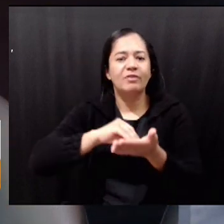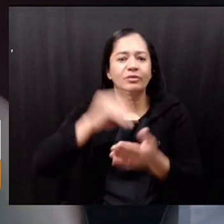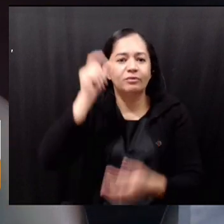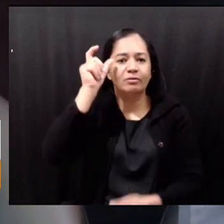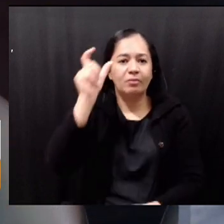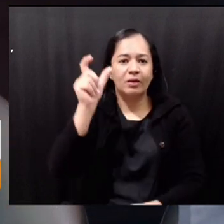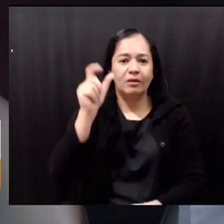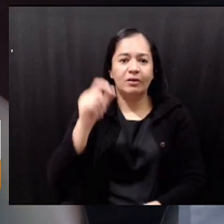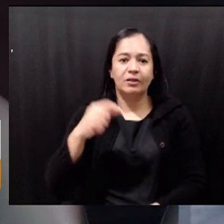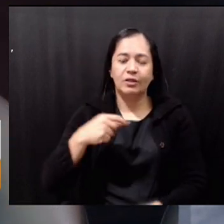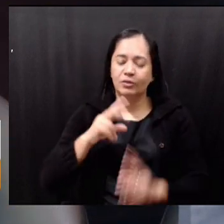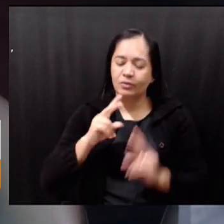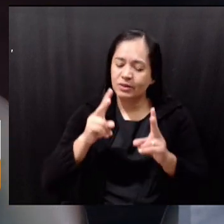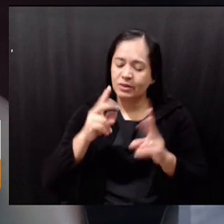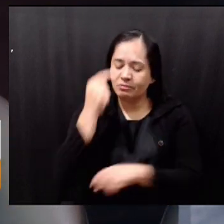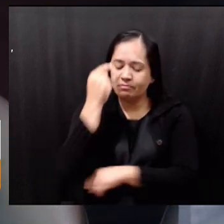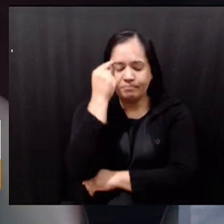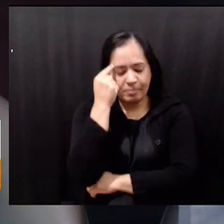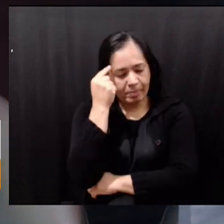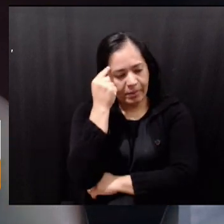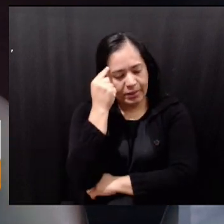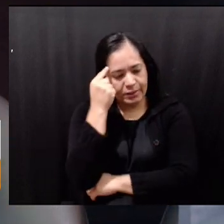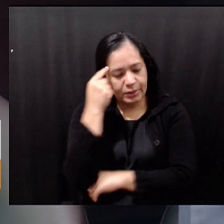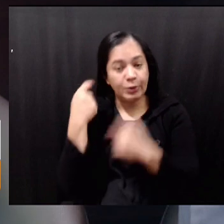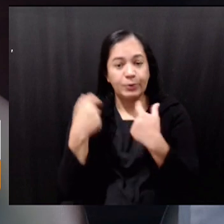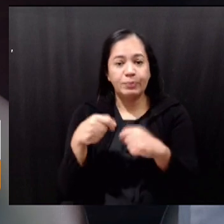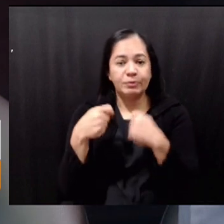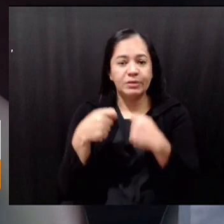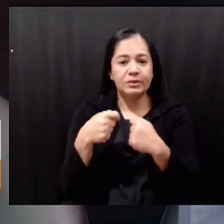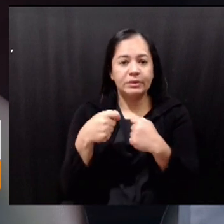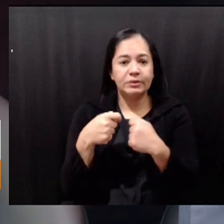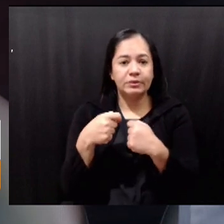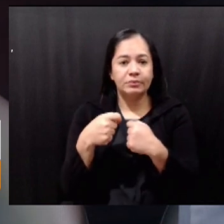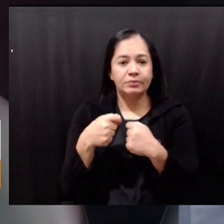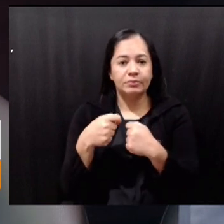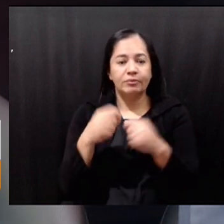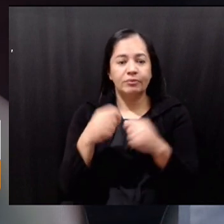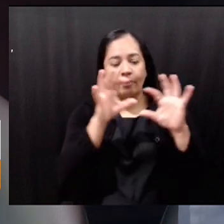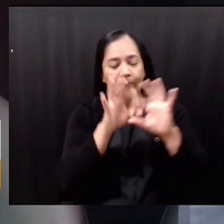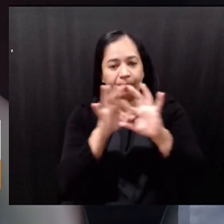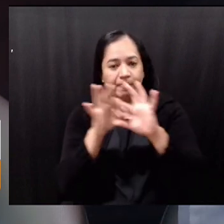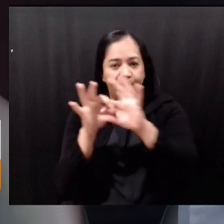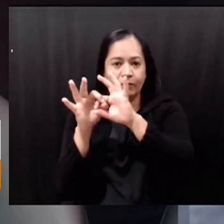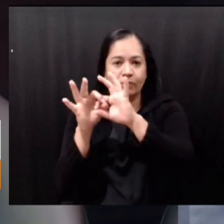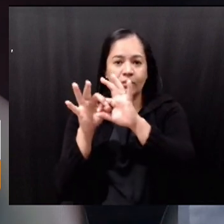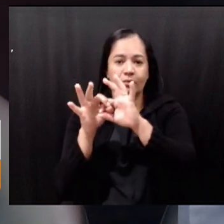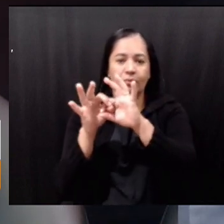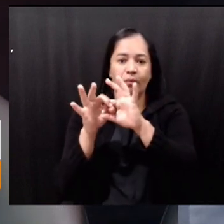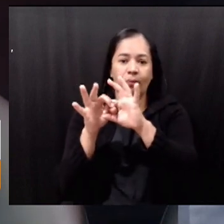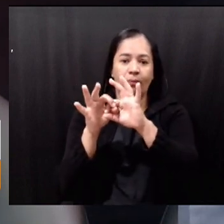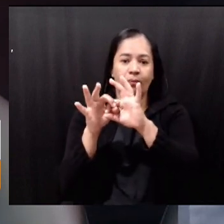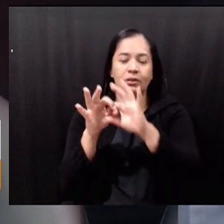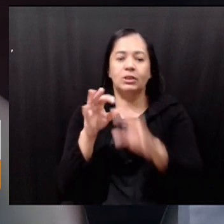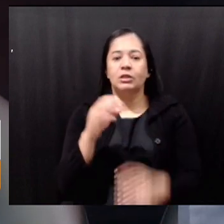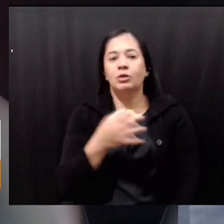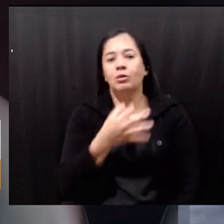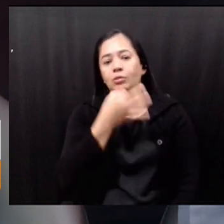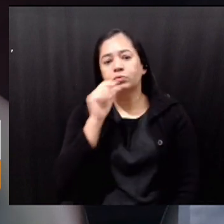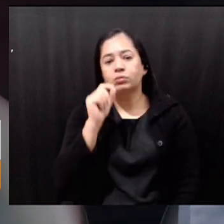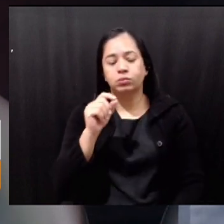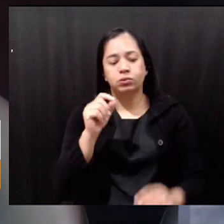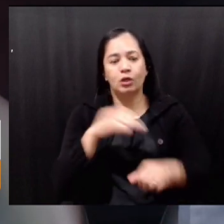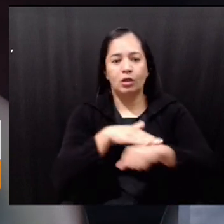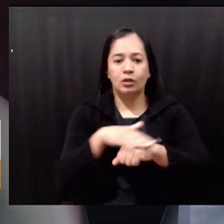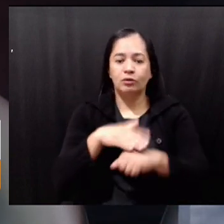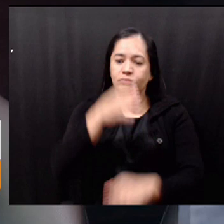raciocínio, eu preciso desse contexto, né. E acho que diálogo e assertividade são